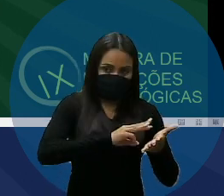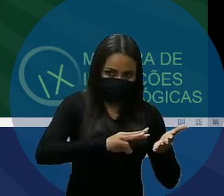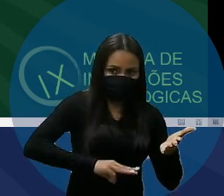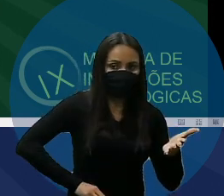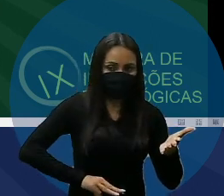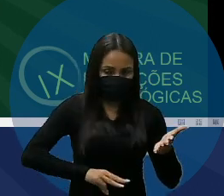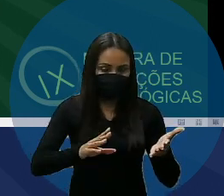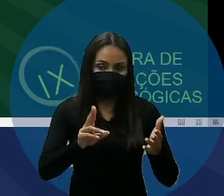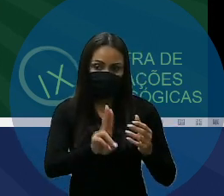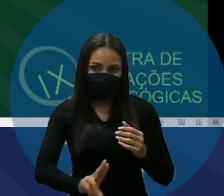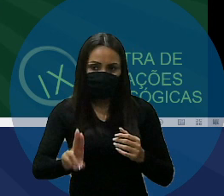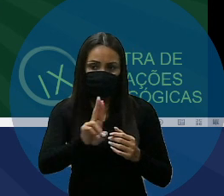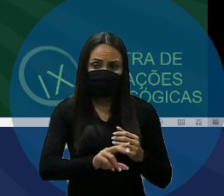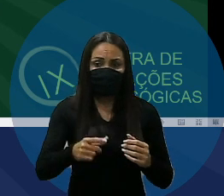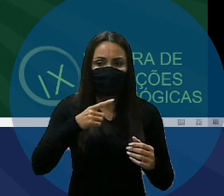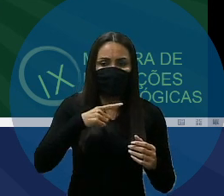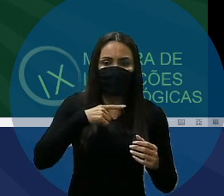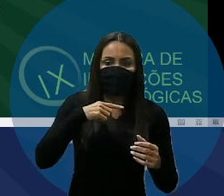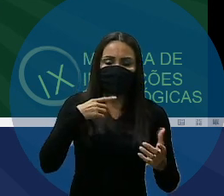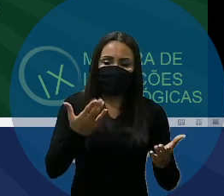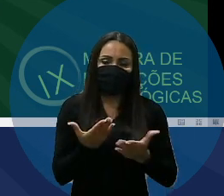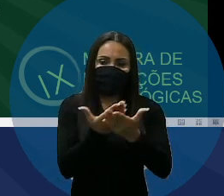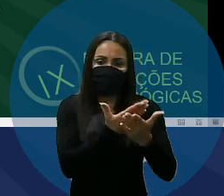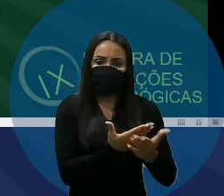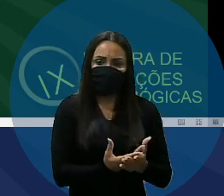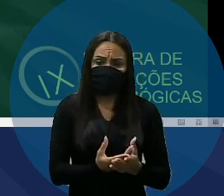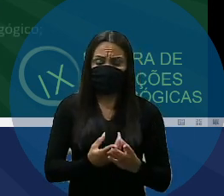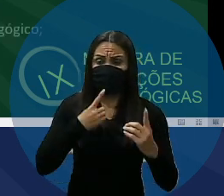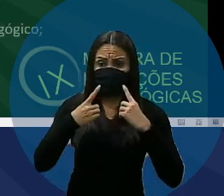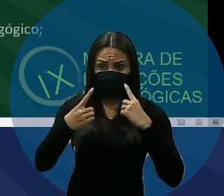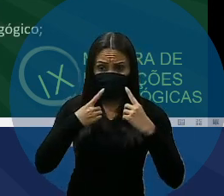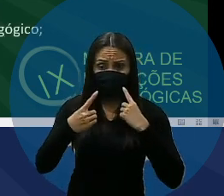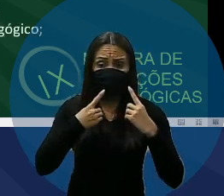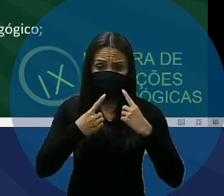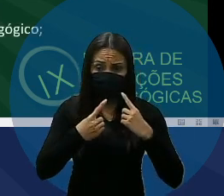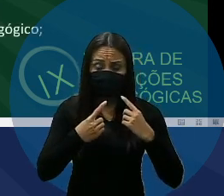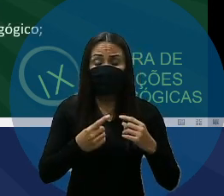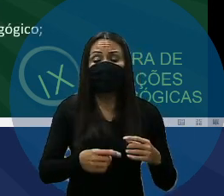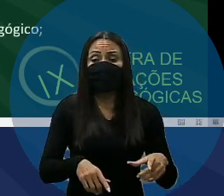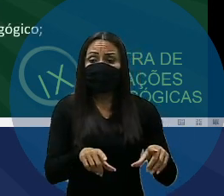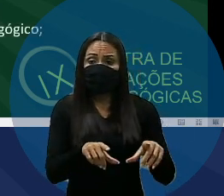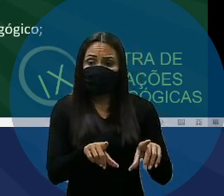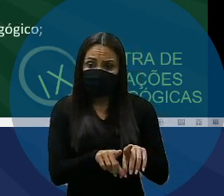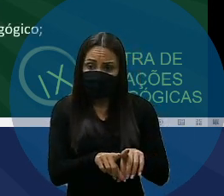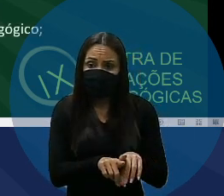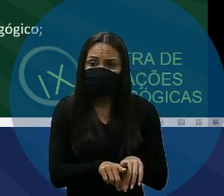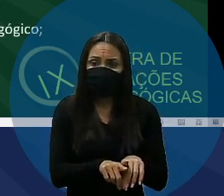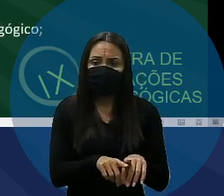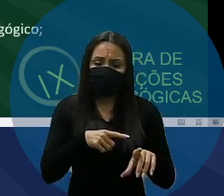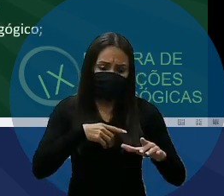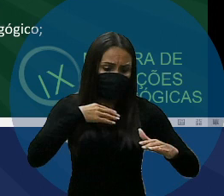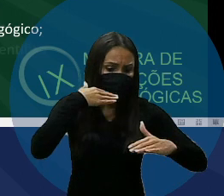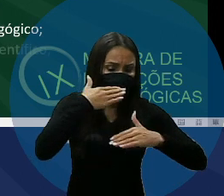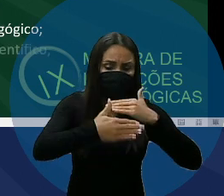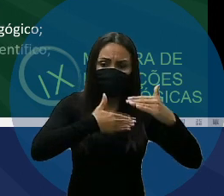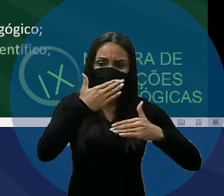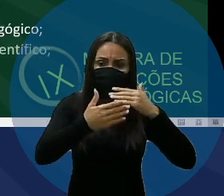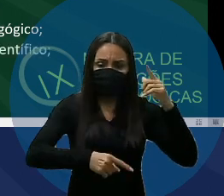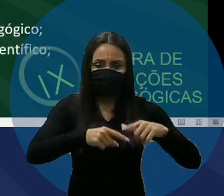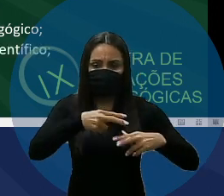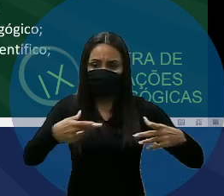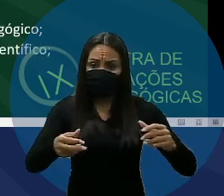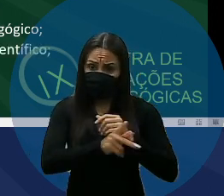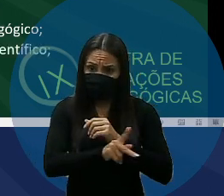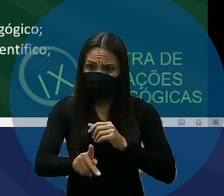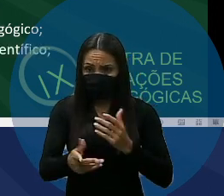A gente teve aulas expositivas dialogadas, a gente teve também a construção do material